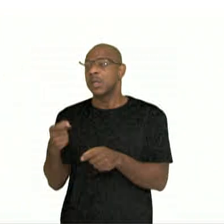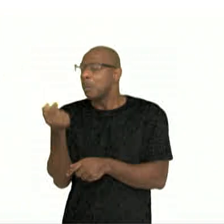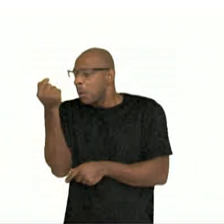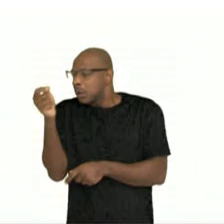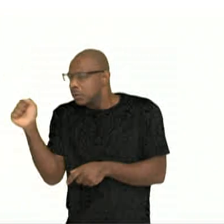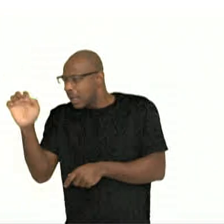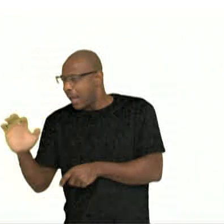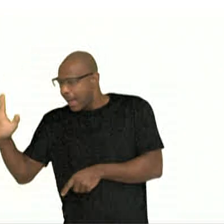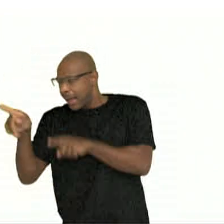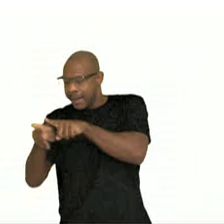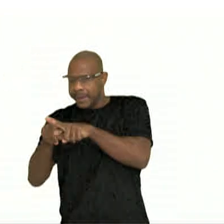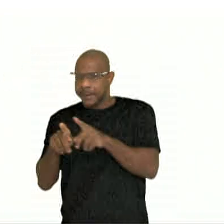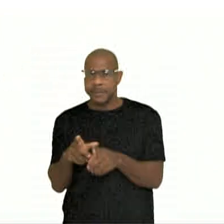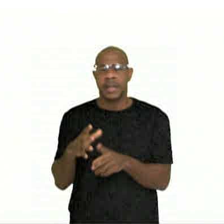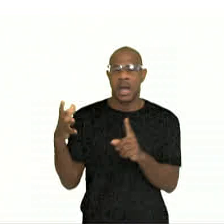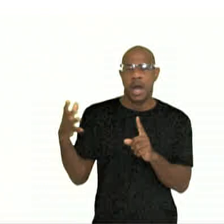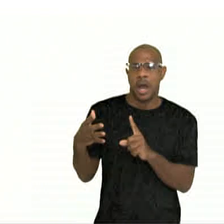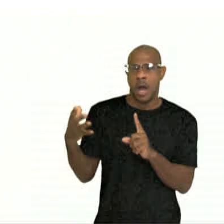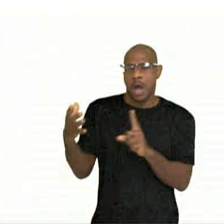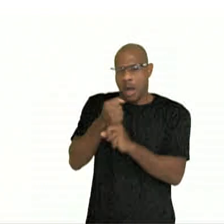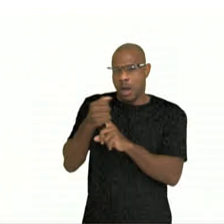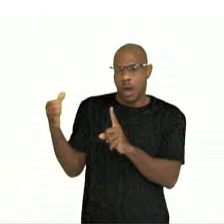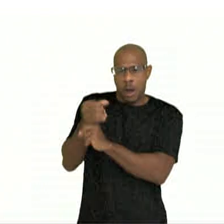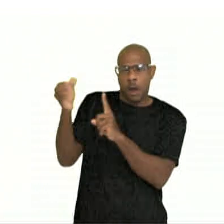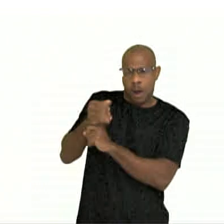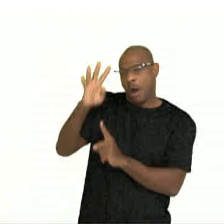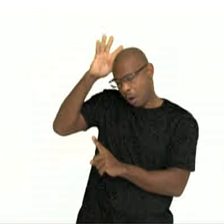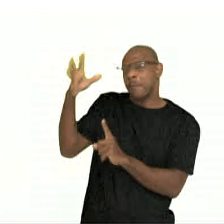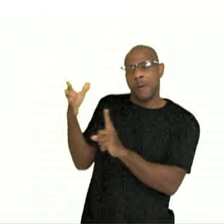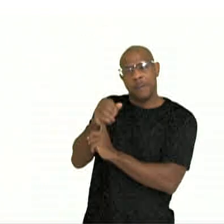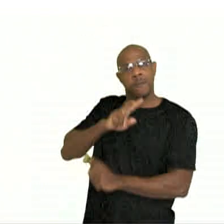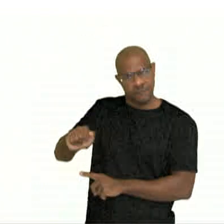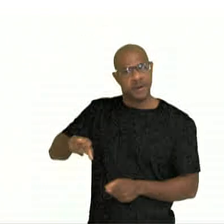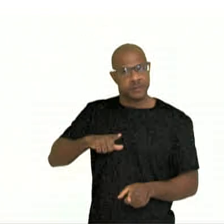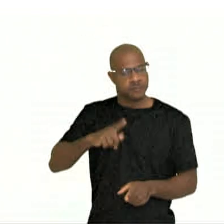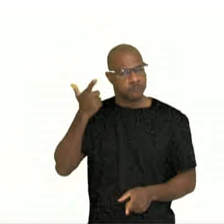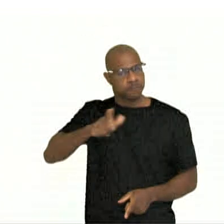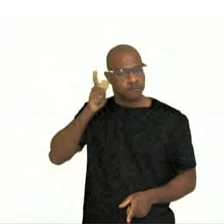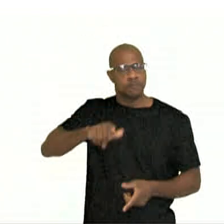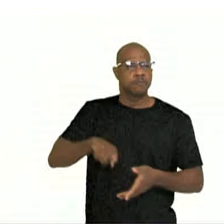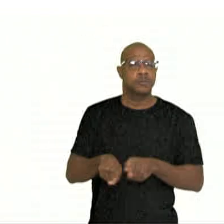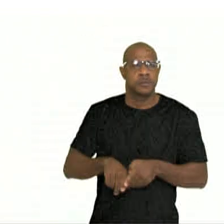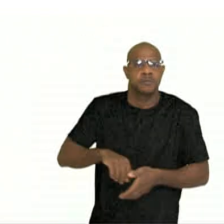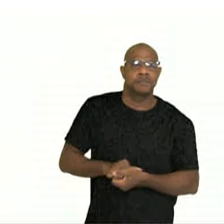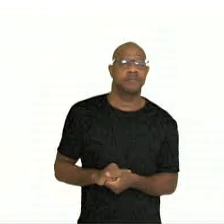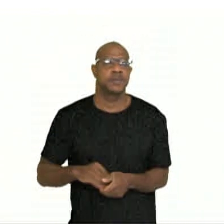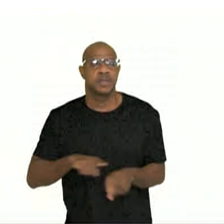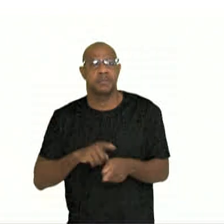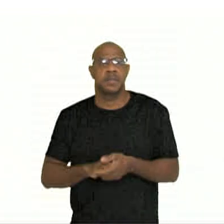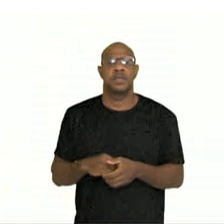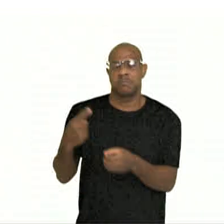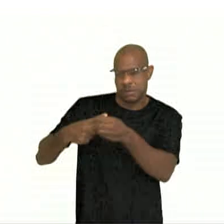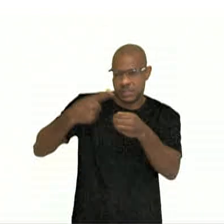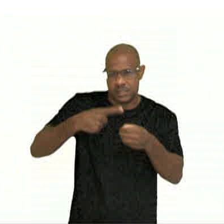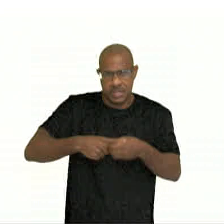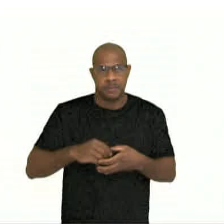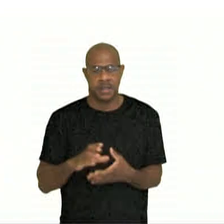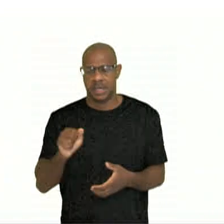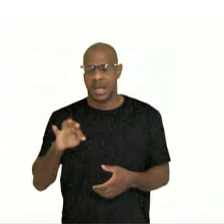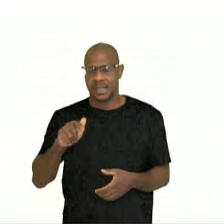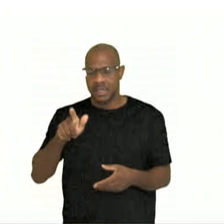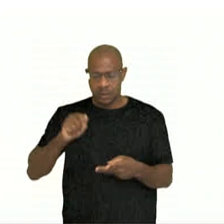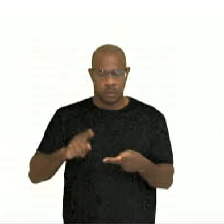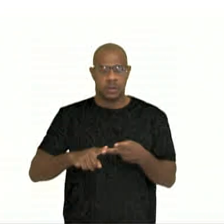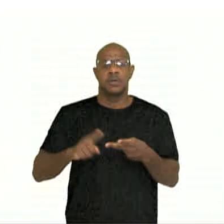né, durante esse período dominadas pelos romanos, né, que vai ser Jerusalém, Cartago e Atenas,